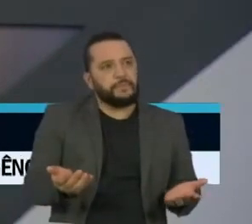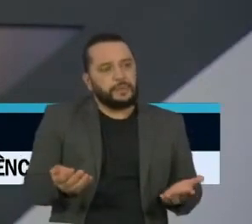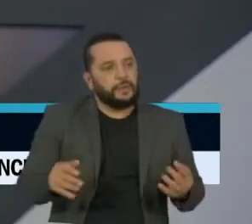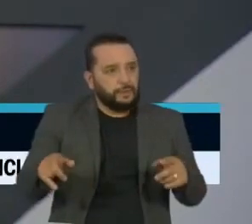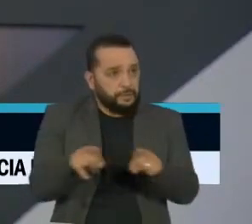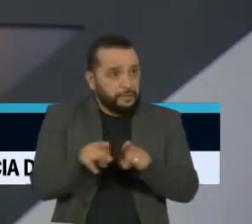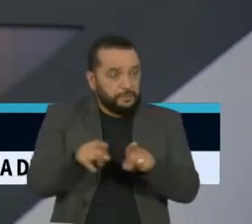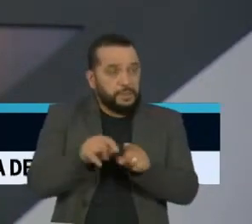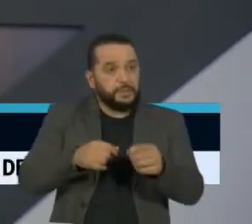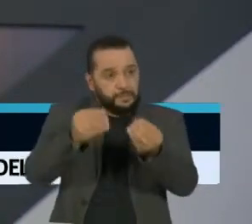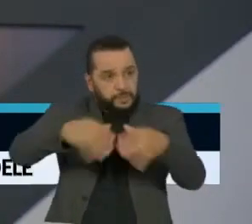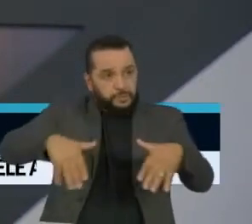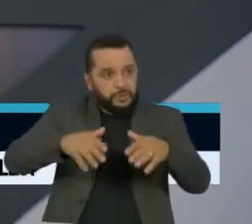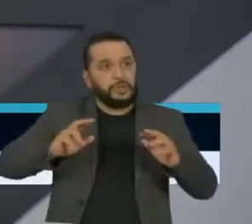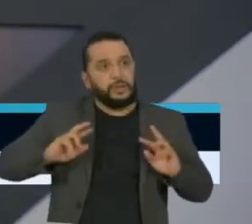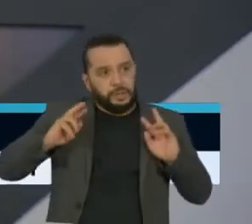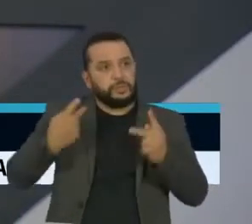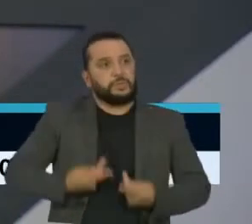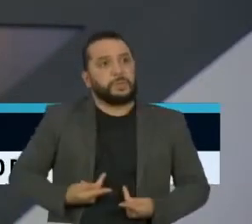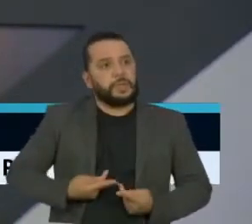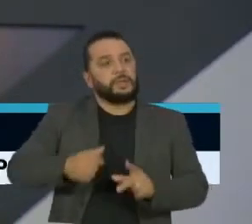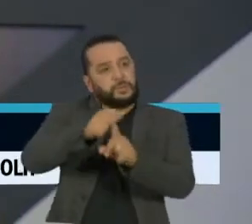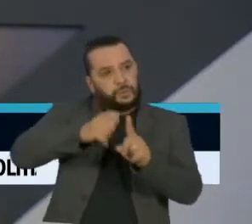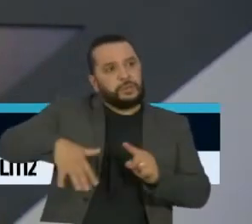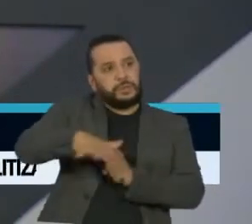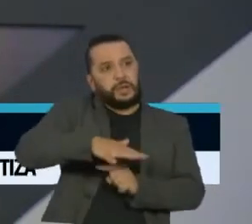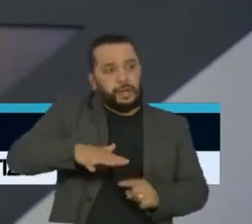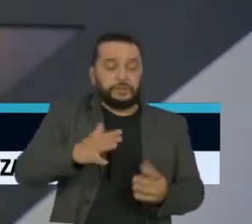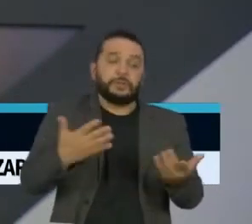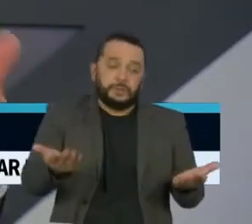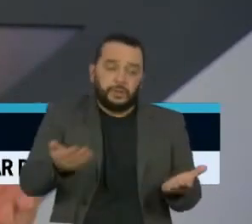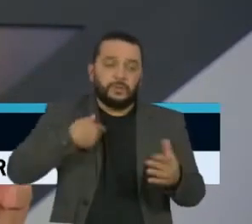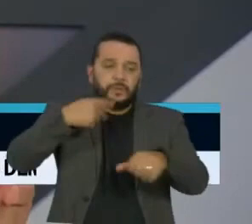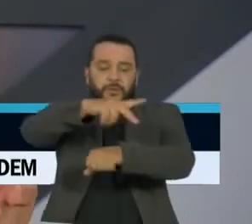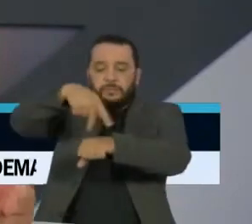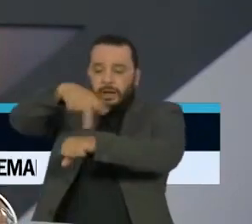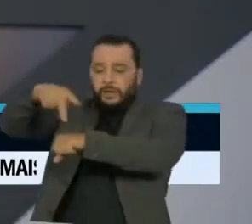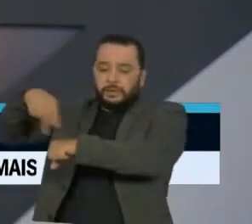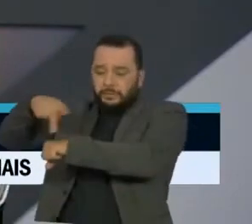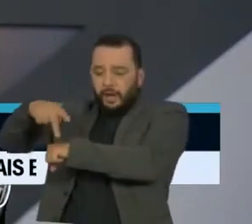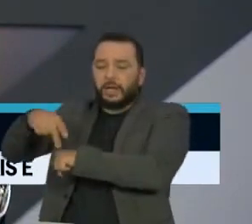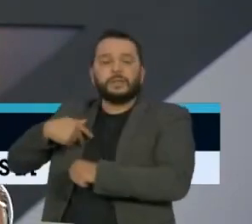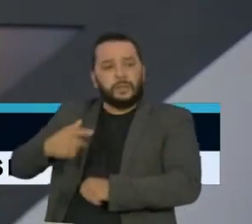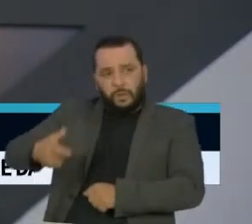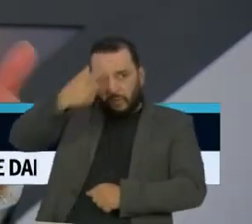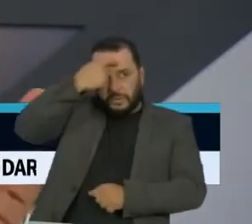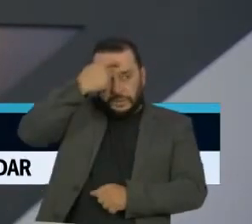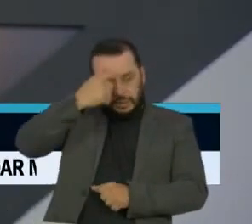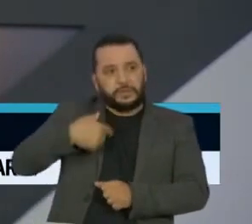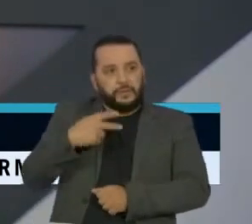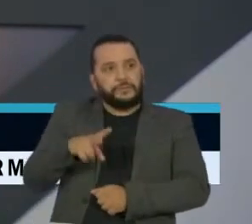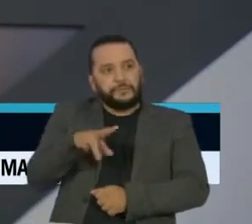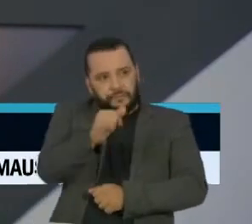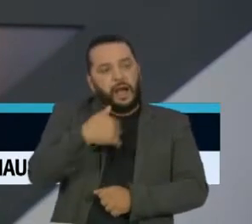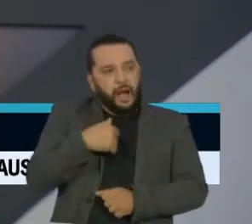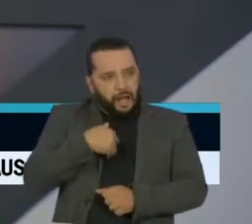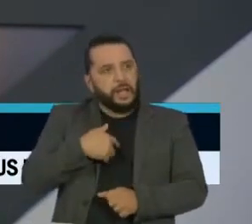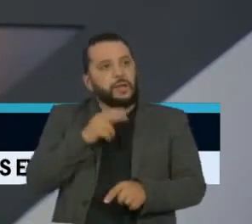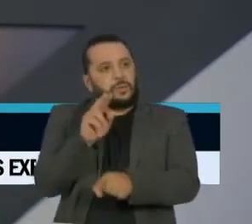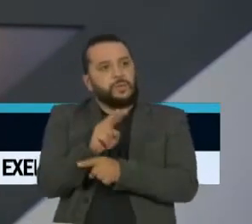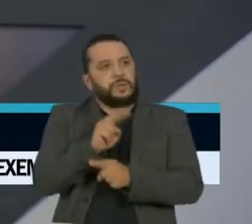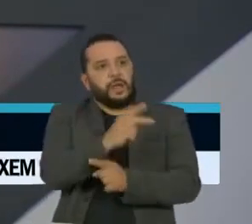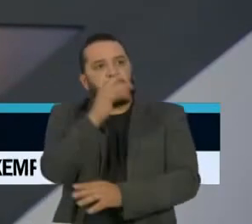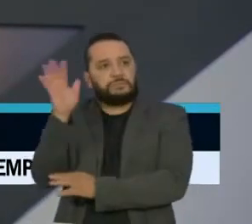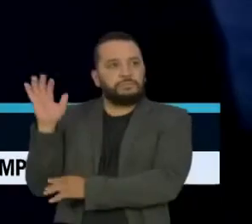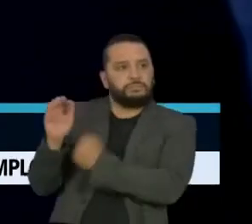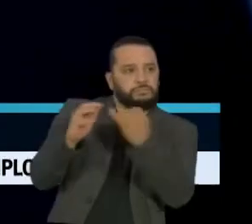própria humanidade. Portanto, eu acredito que as nações vão ter que se debruçar sobre isso, pressionados pela sociedade. Doutor